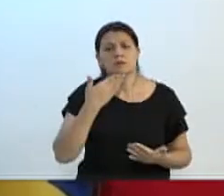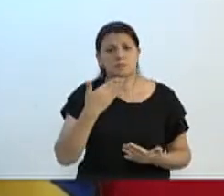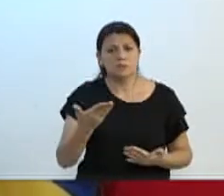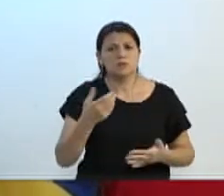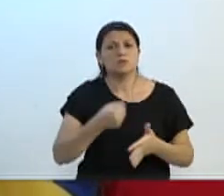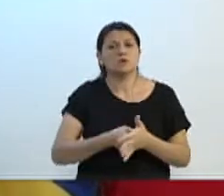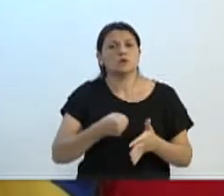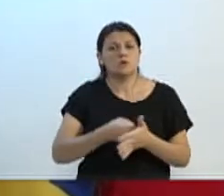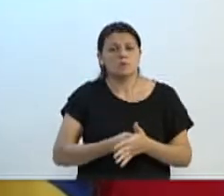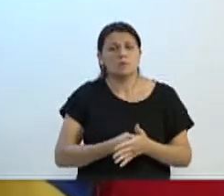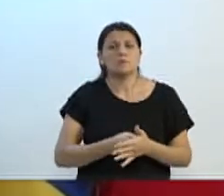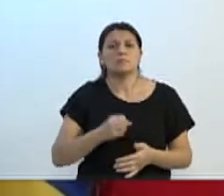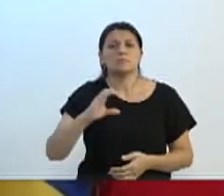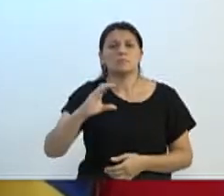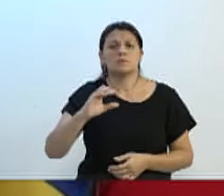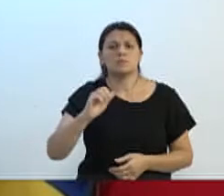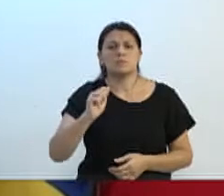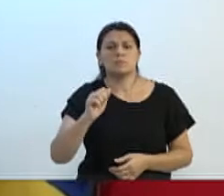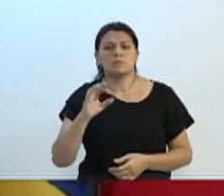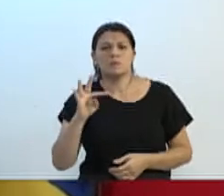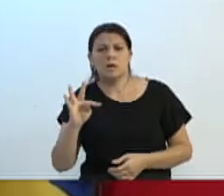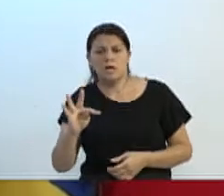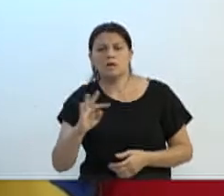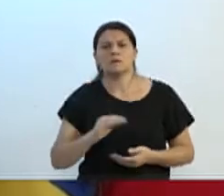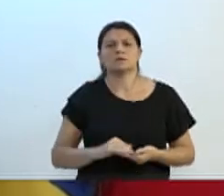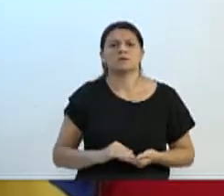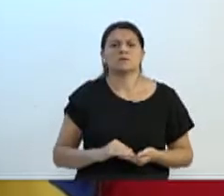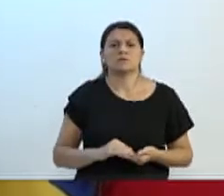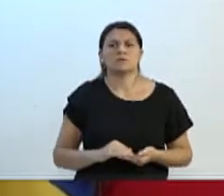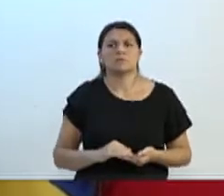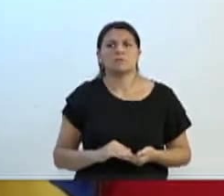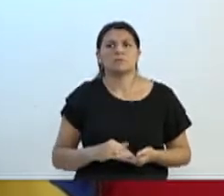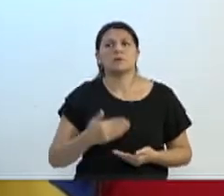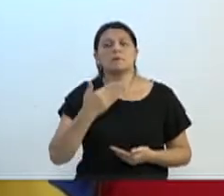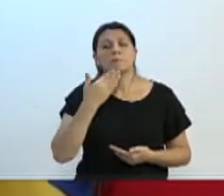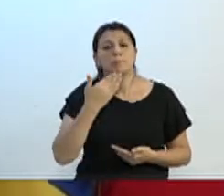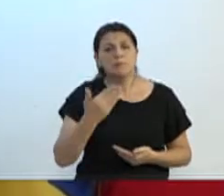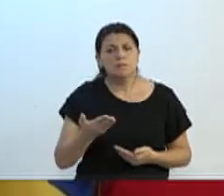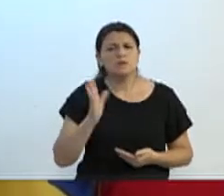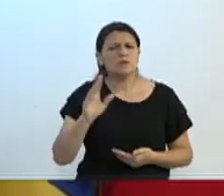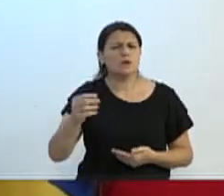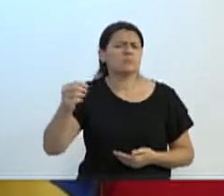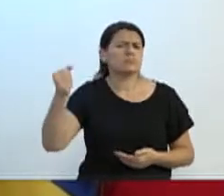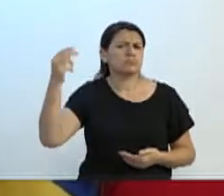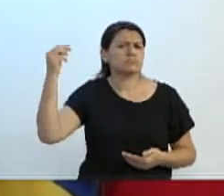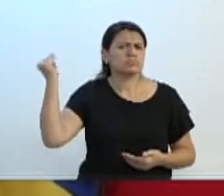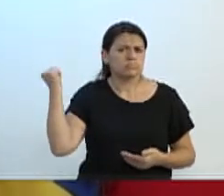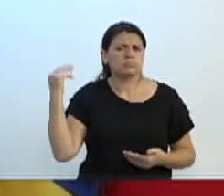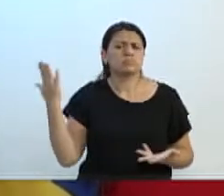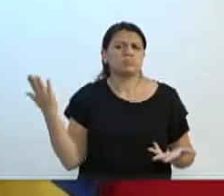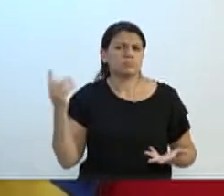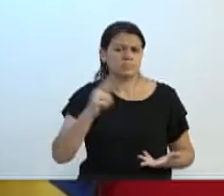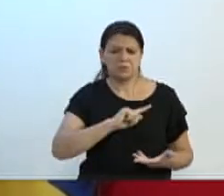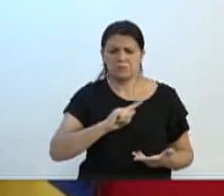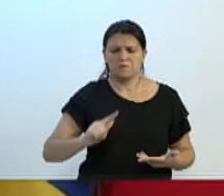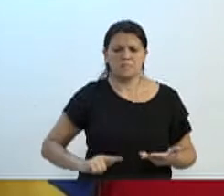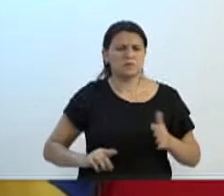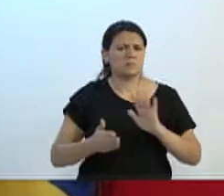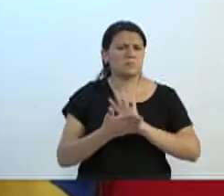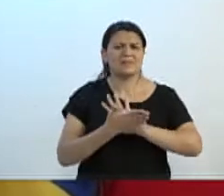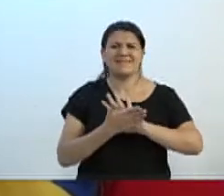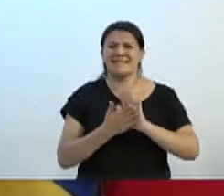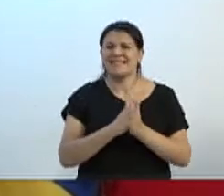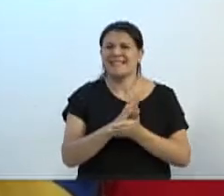cobrando CAT. Nós estamos com o expediente cobrando CAT já há um bom tempo e o governo não se manifesta